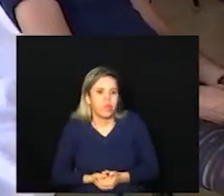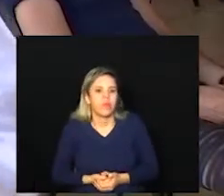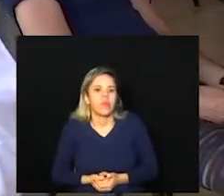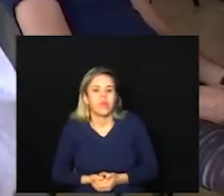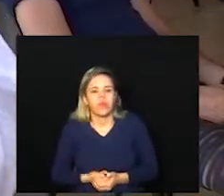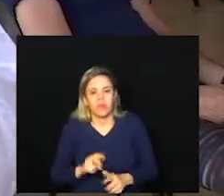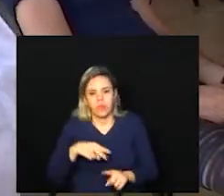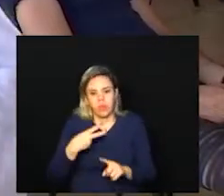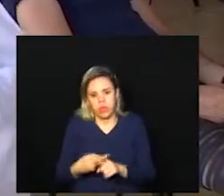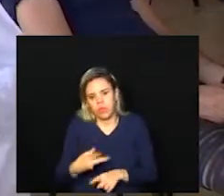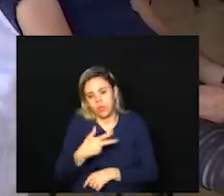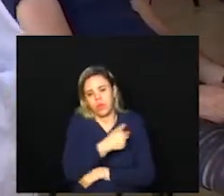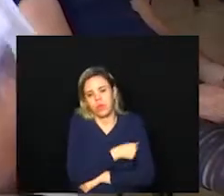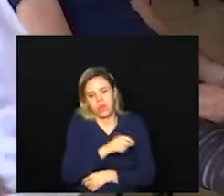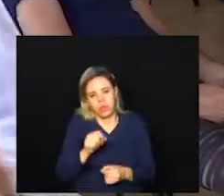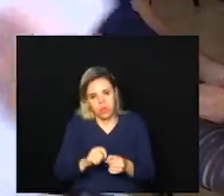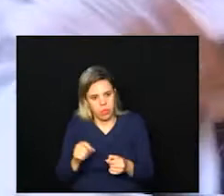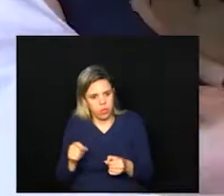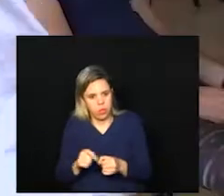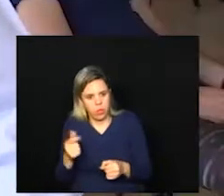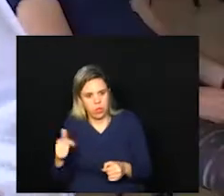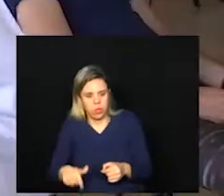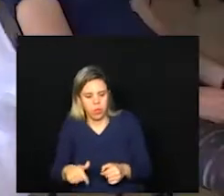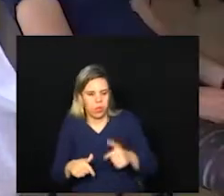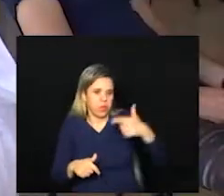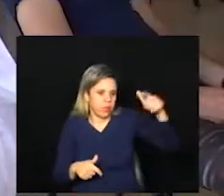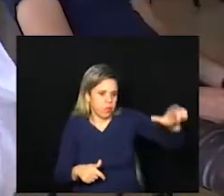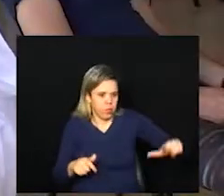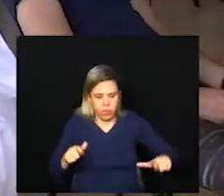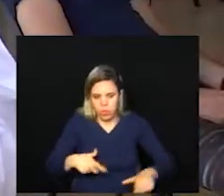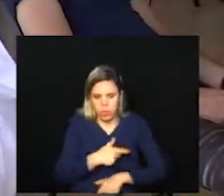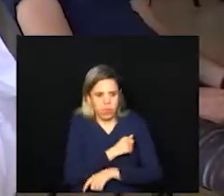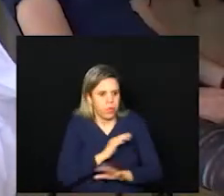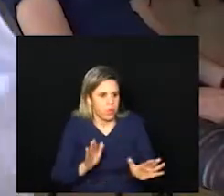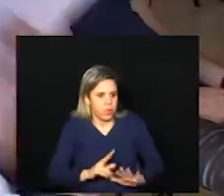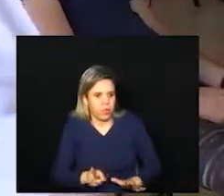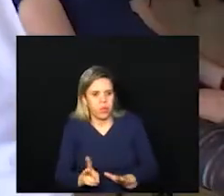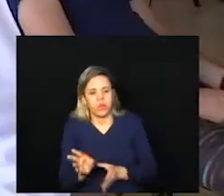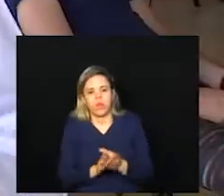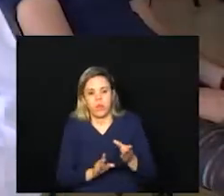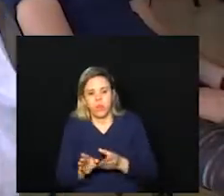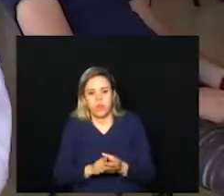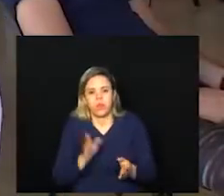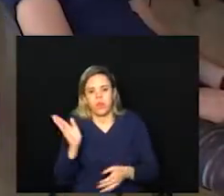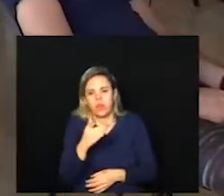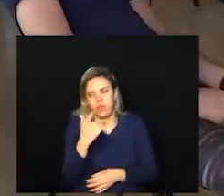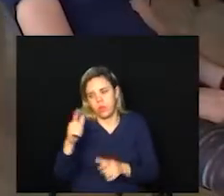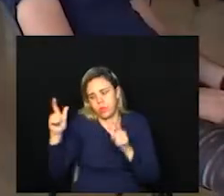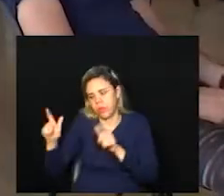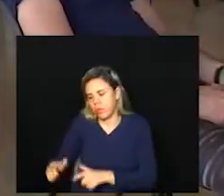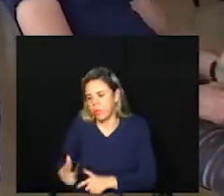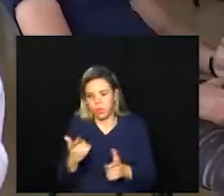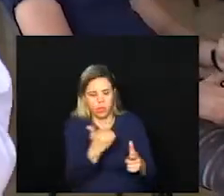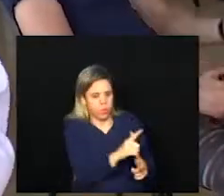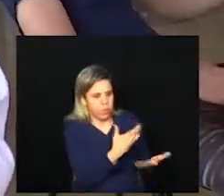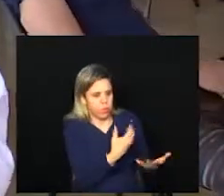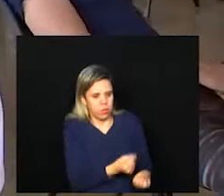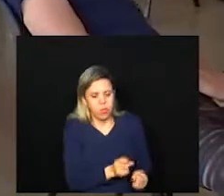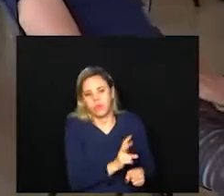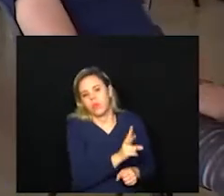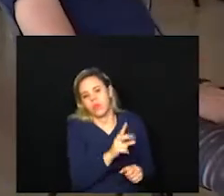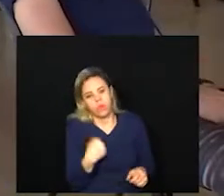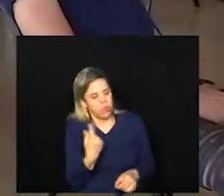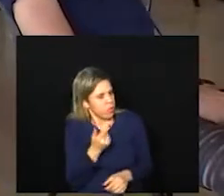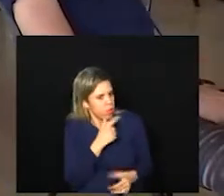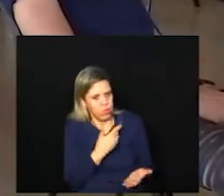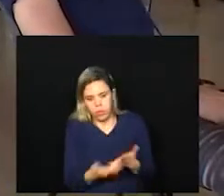dupla dosagem, de fazer a vacina uma vez aqui e a outra ali. Então a gente sempre orienta, cancela um lugar, estabelece o outro, para que a